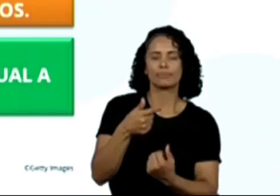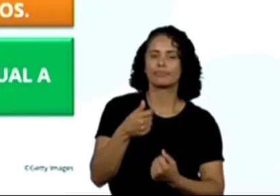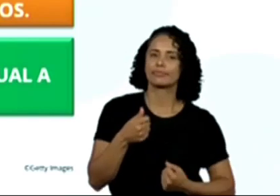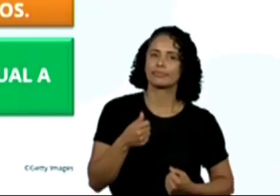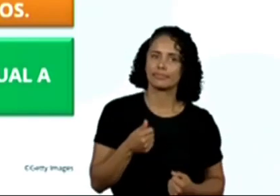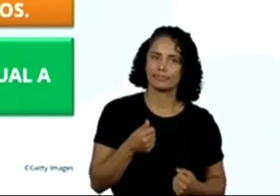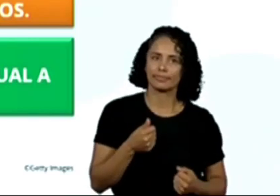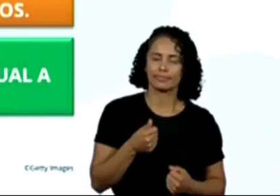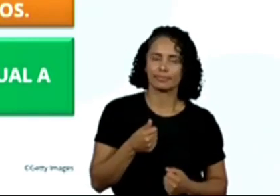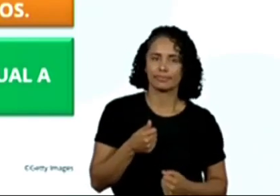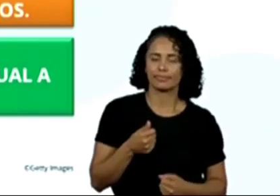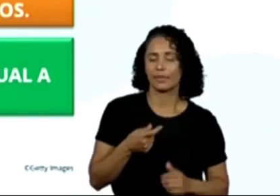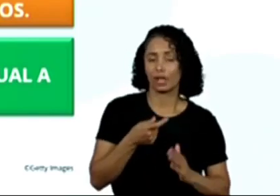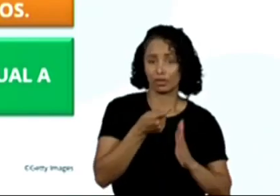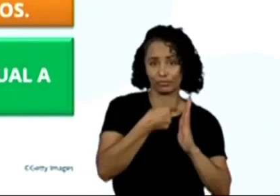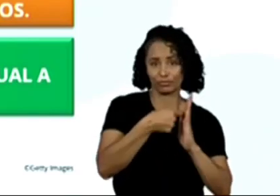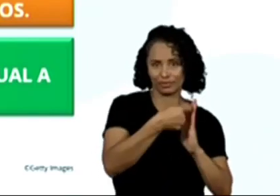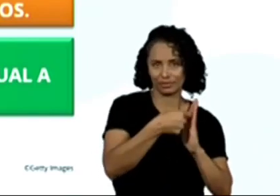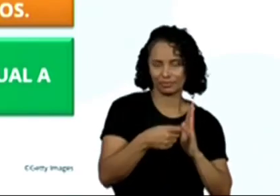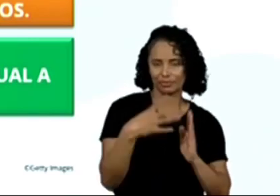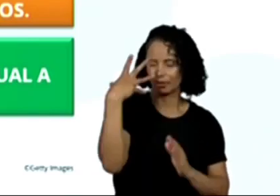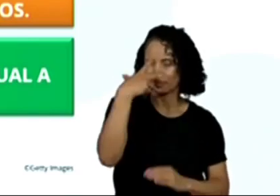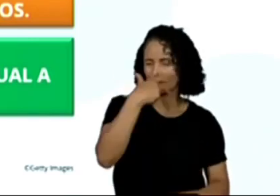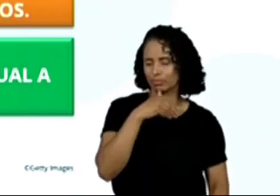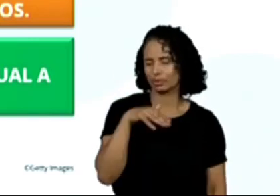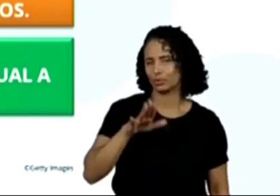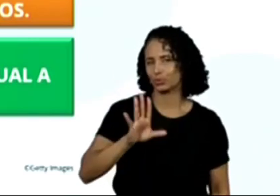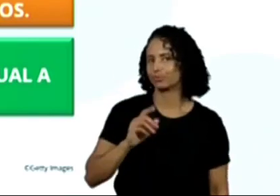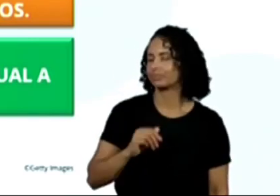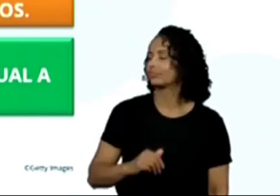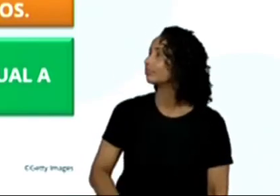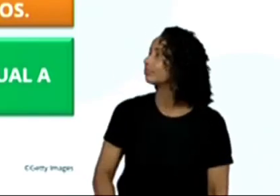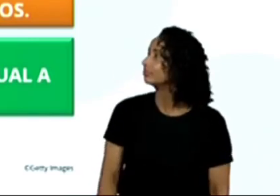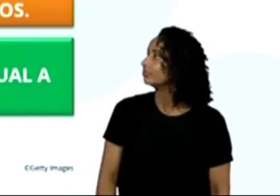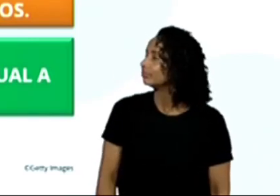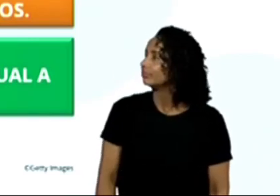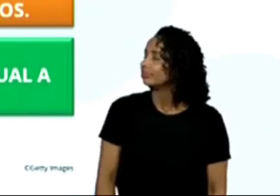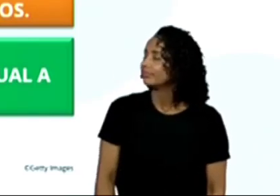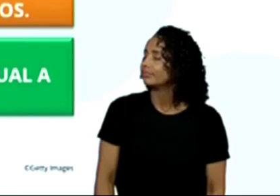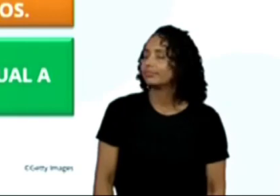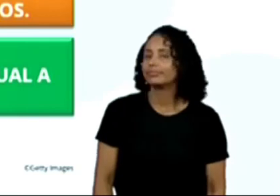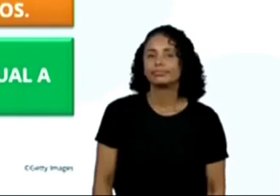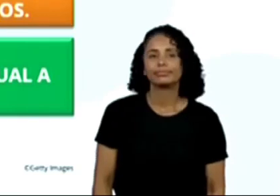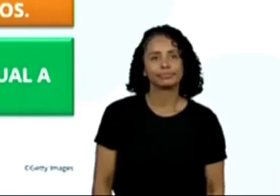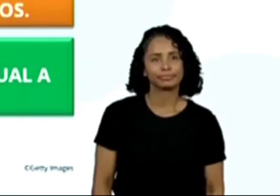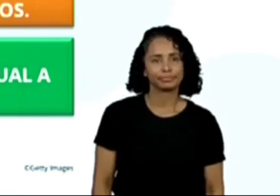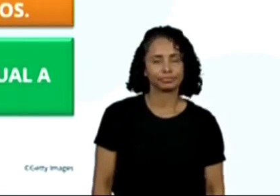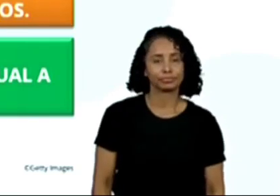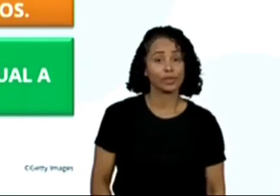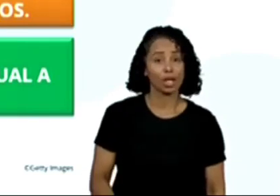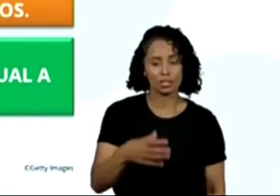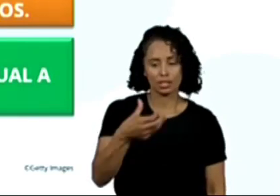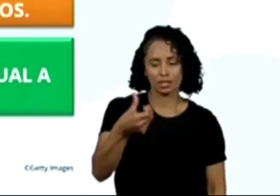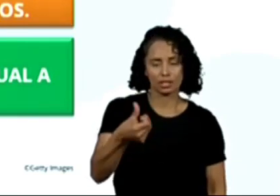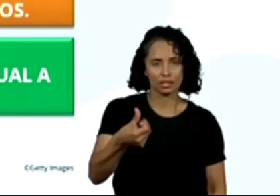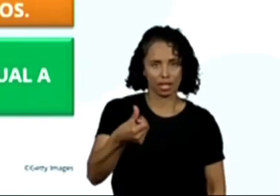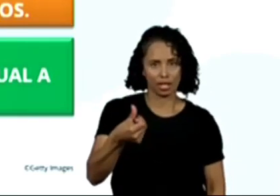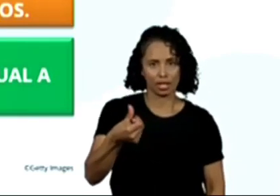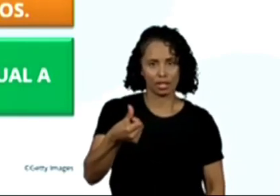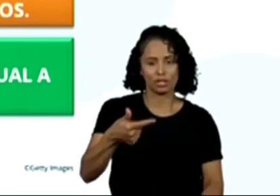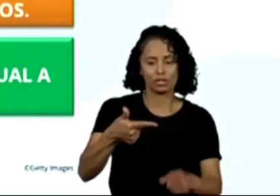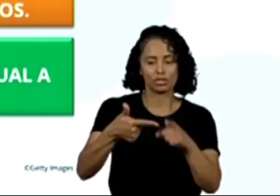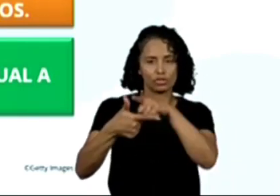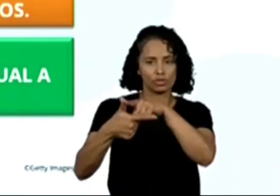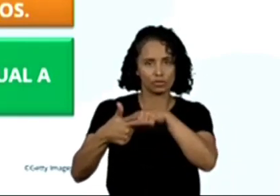ficar bonitinho, ó. Opa, deixa eu apagar tudo que é mais fácil aqui. Então, 6